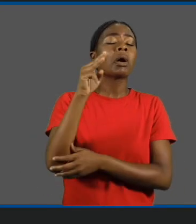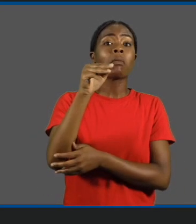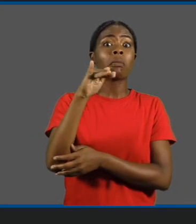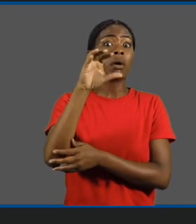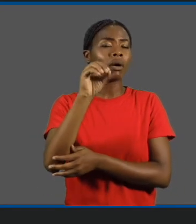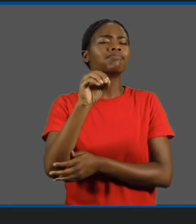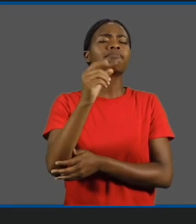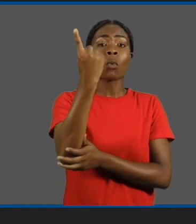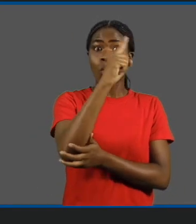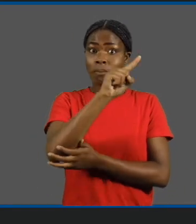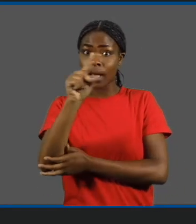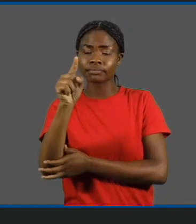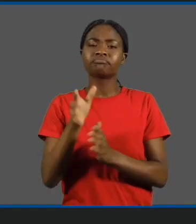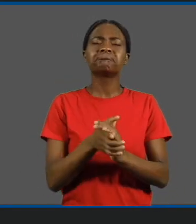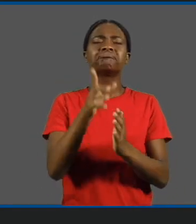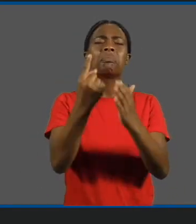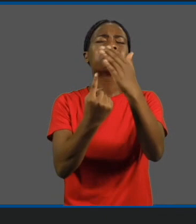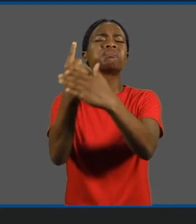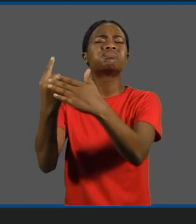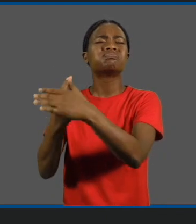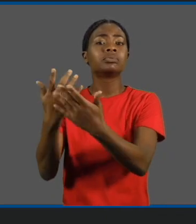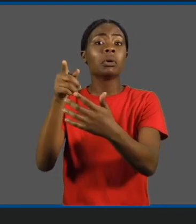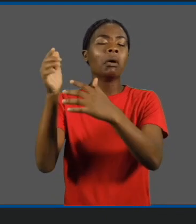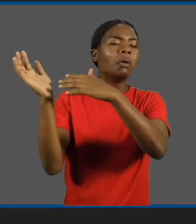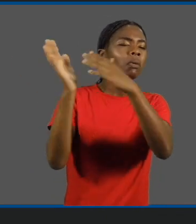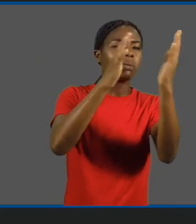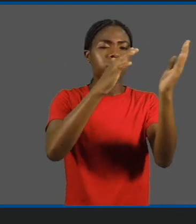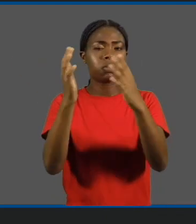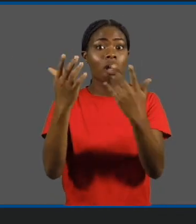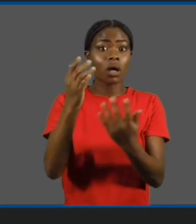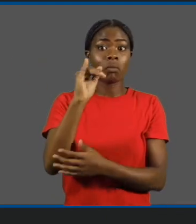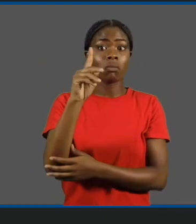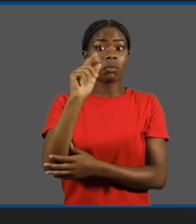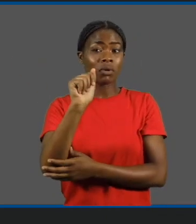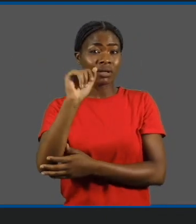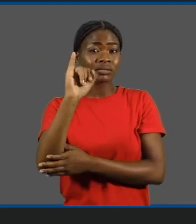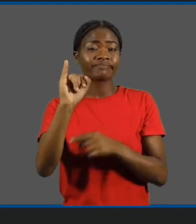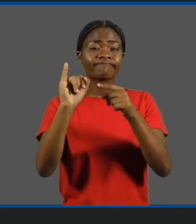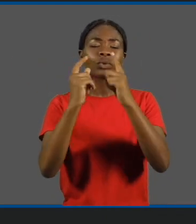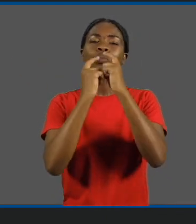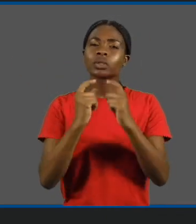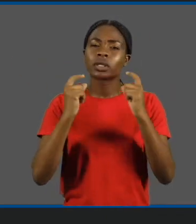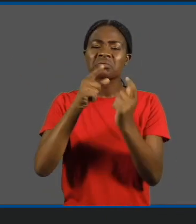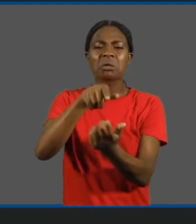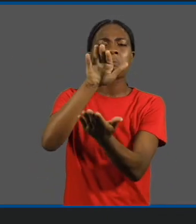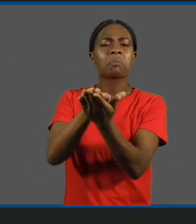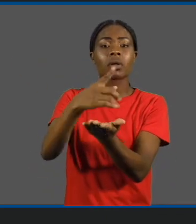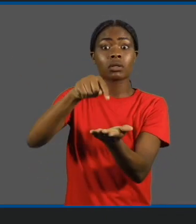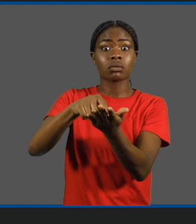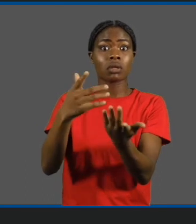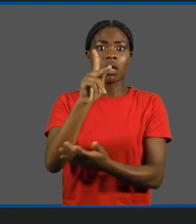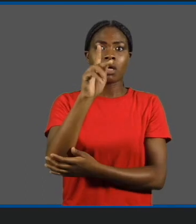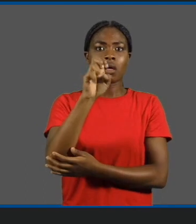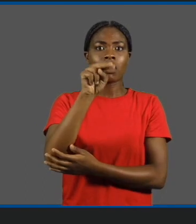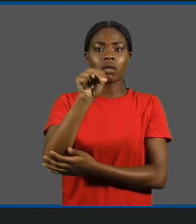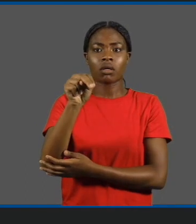Maio foi um mês negro para Moçambique. Os ciclones Idai, na zona centro, e Kenneth, na zona norte, tiraram a